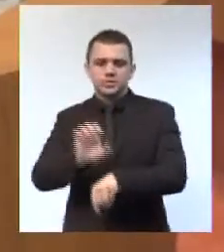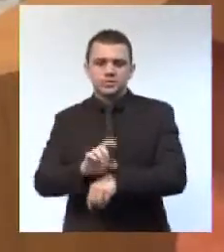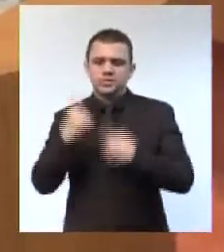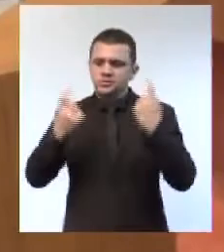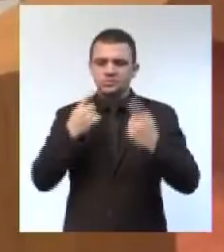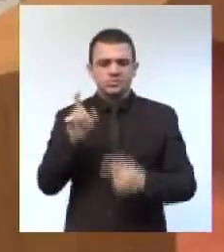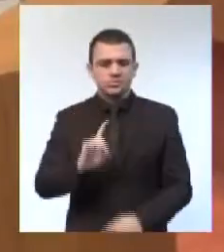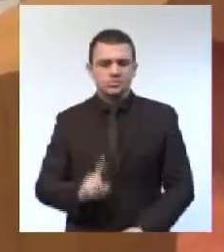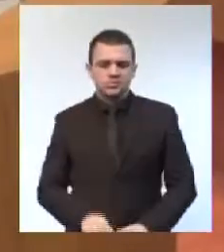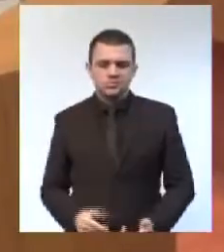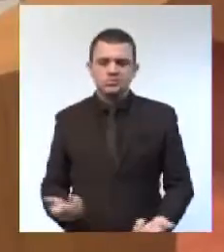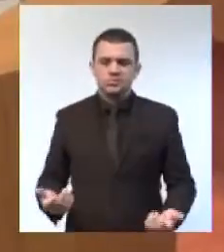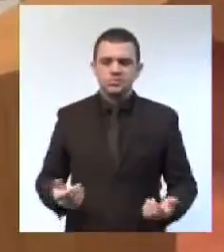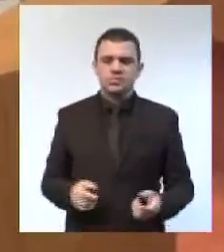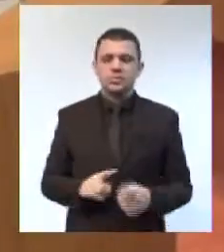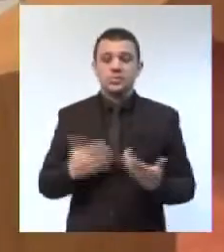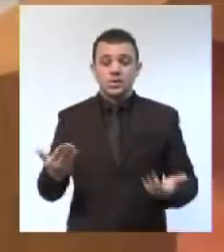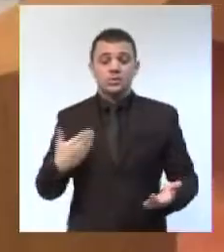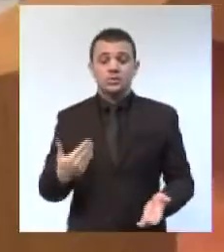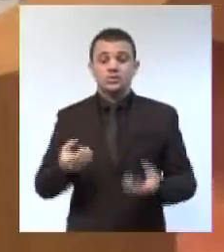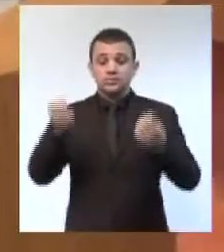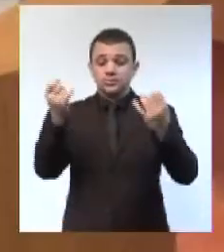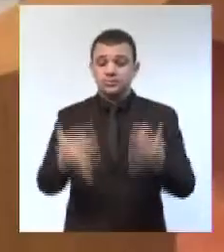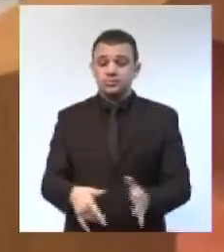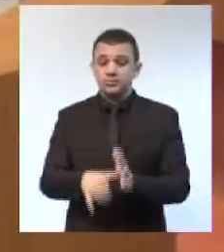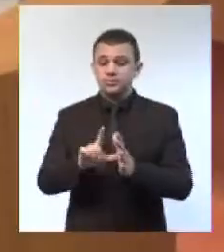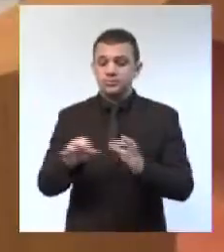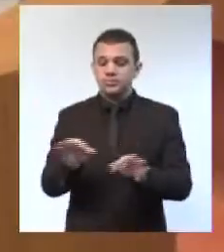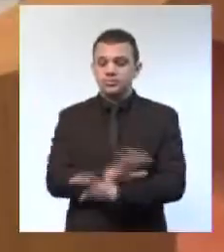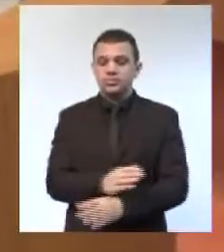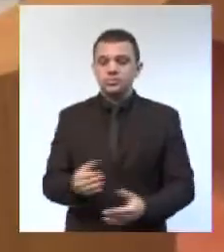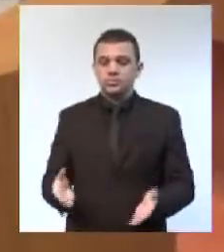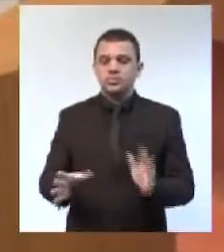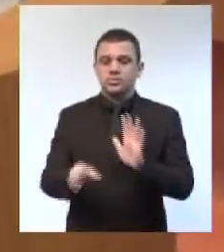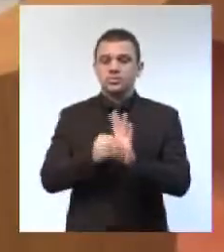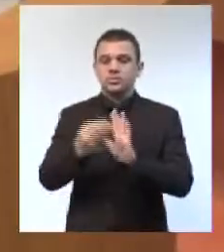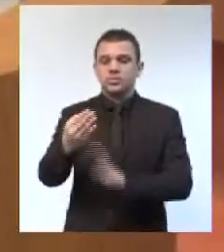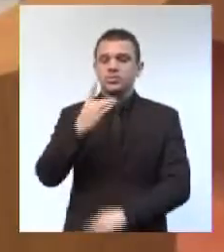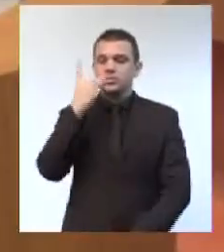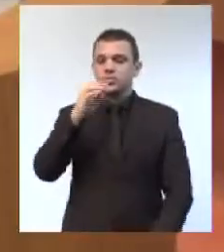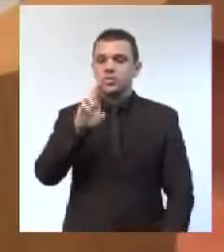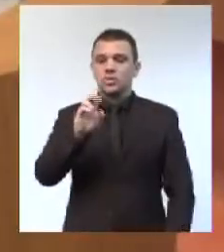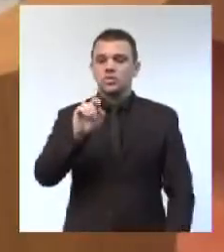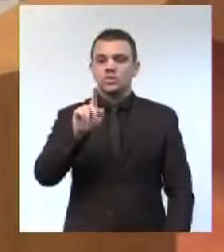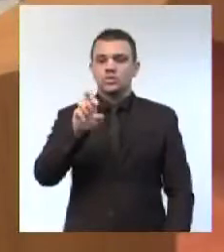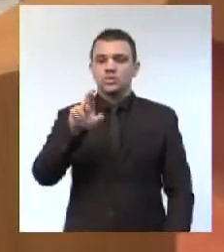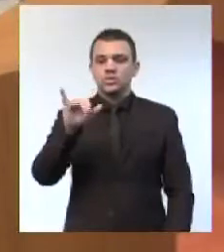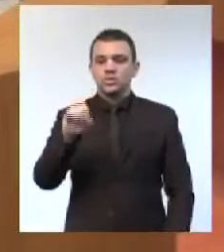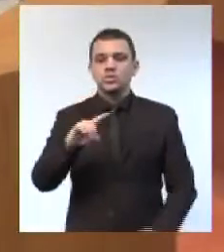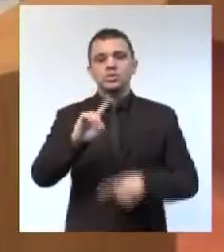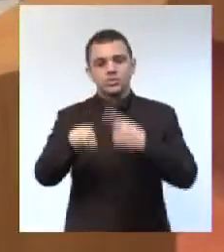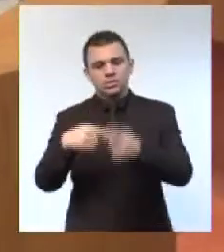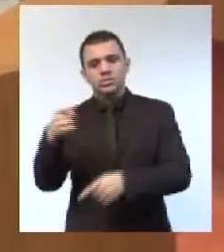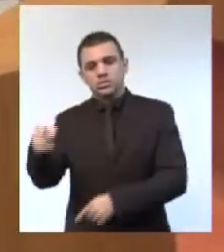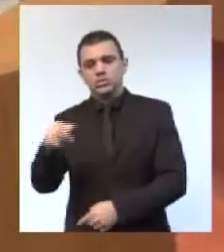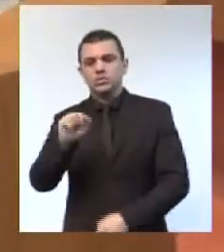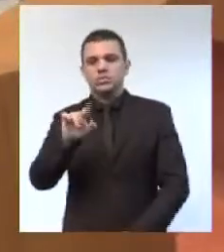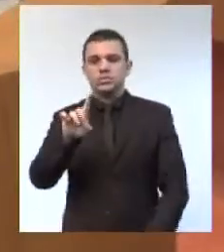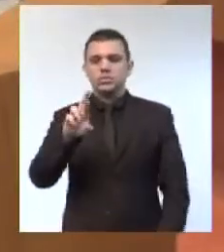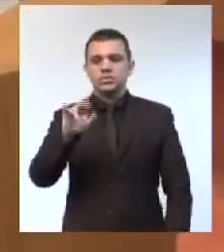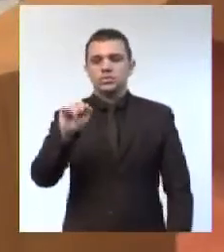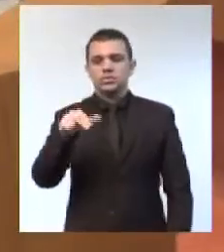Portanto, antes de finalizar as palavras, concedo a parte ao deputado Rogério Cafeteira e logo após ao deputado Adriano Sarney.